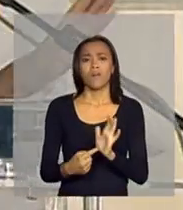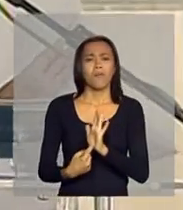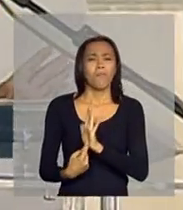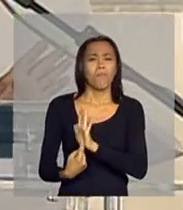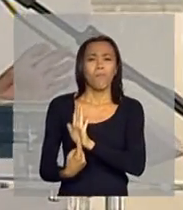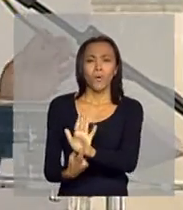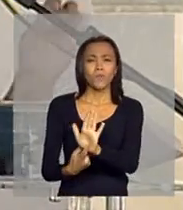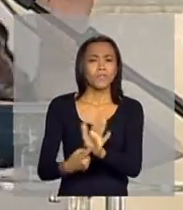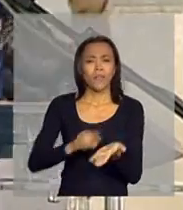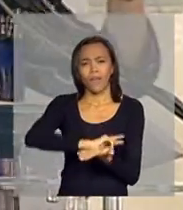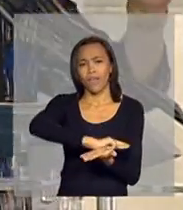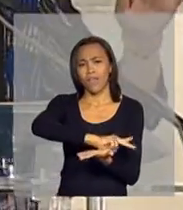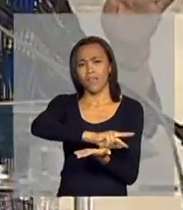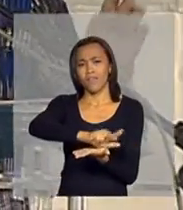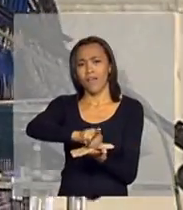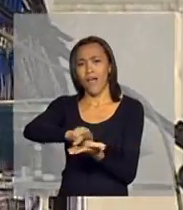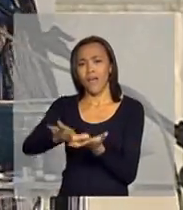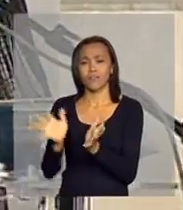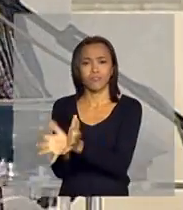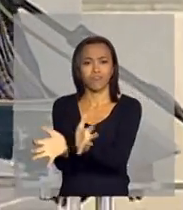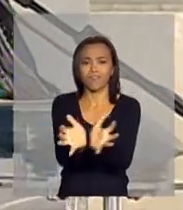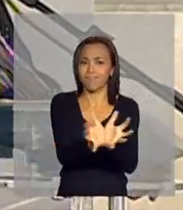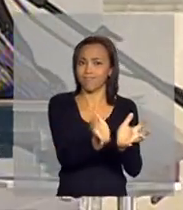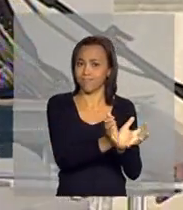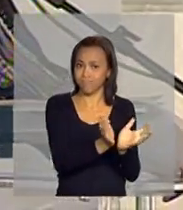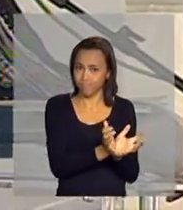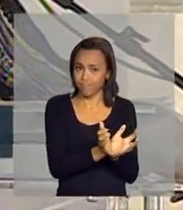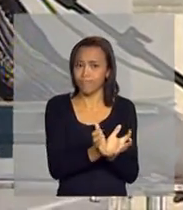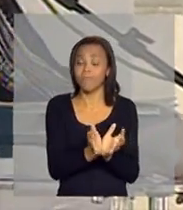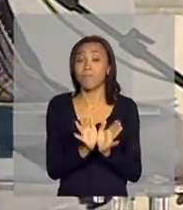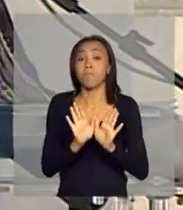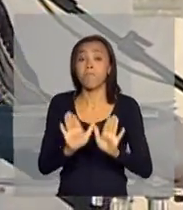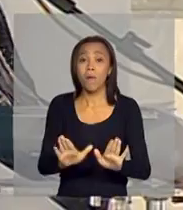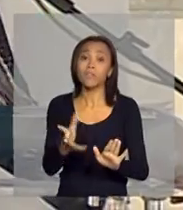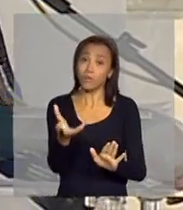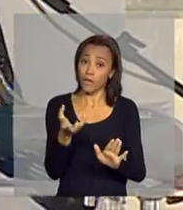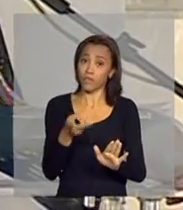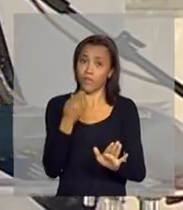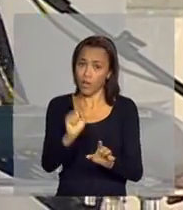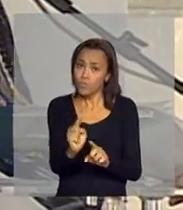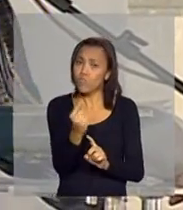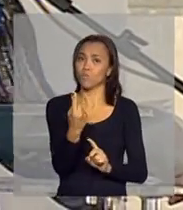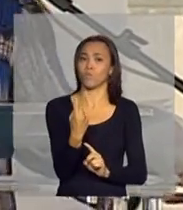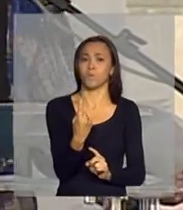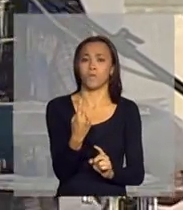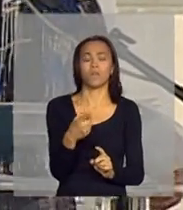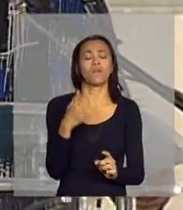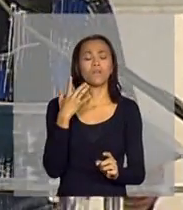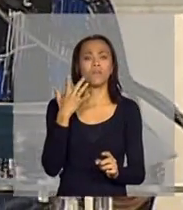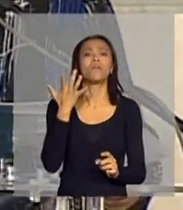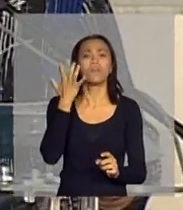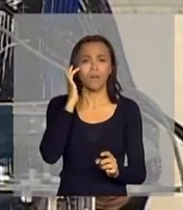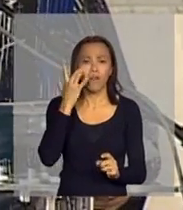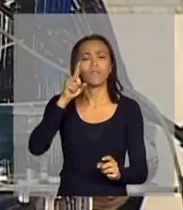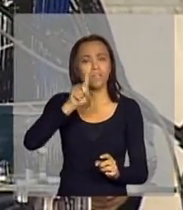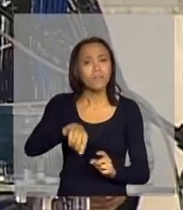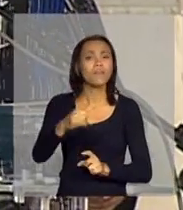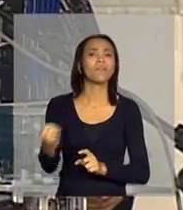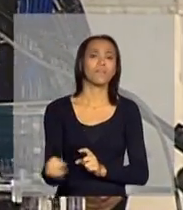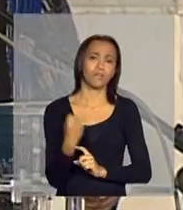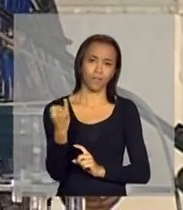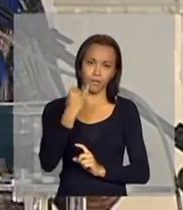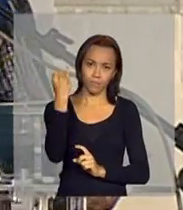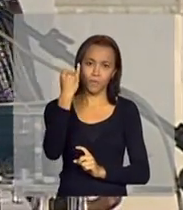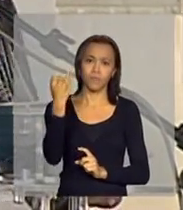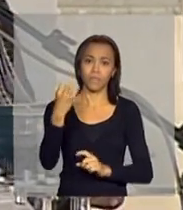em várias áreas, em várias atividades, mas eu queria citar uma, que eu acho que é